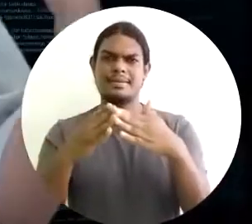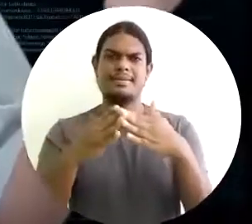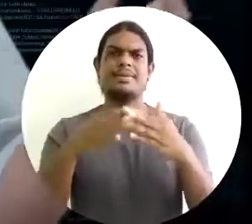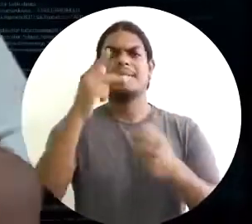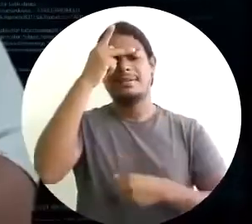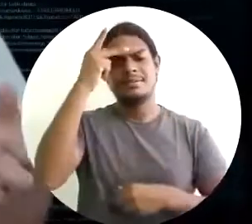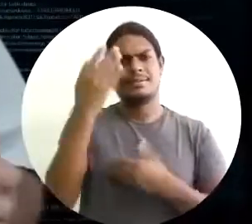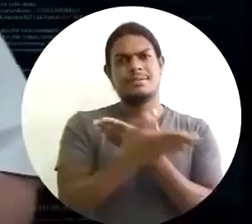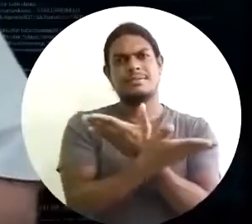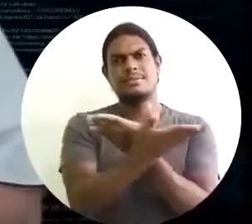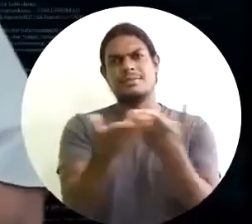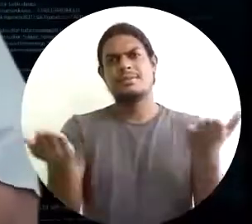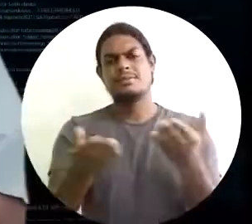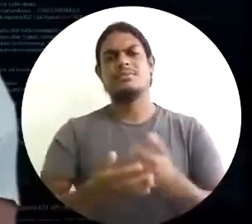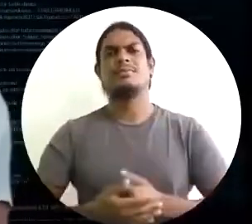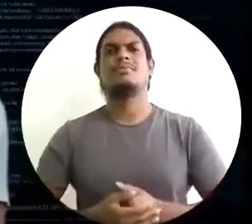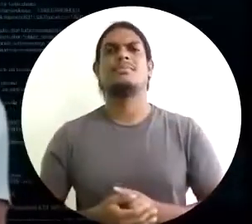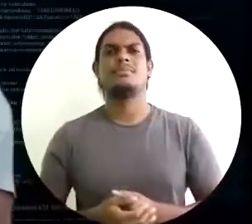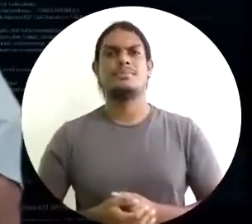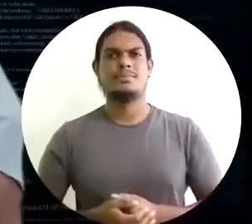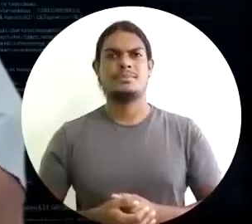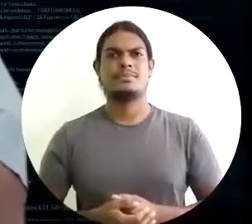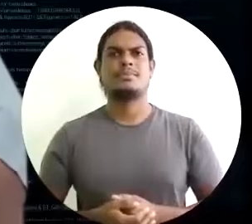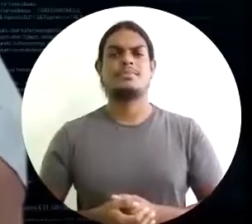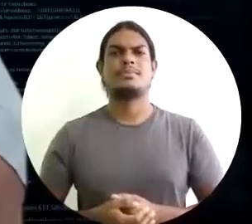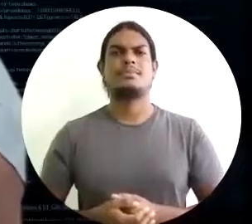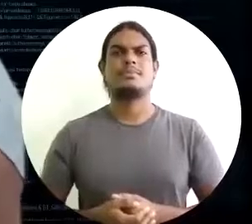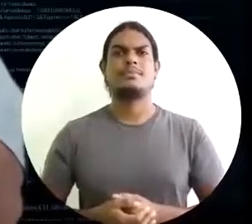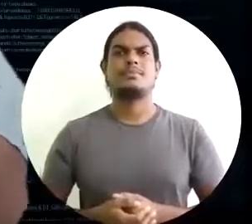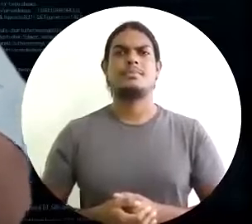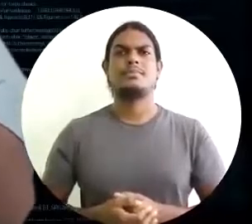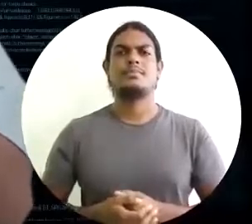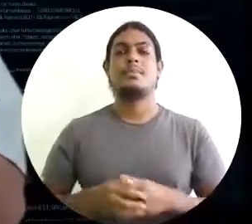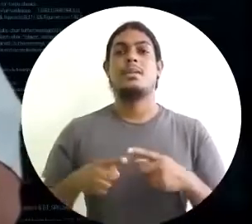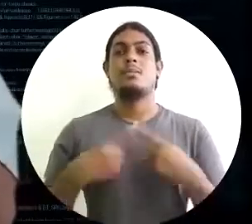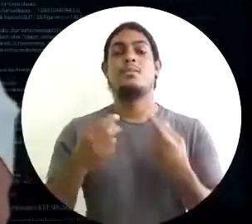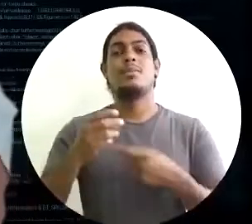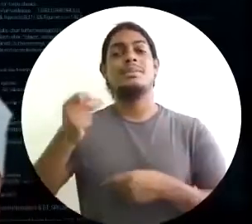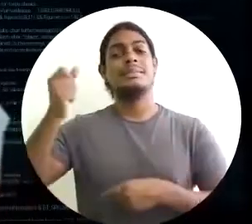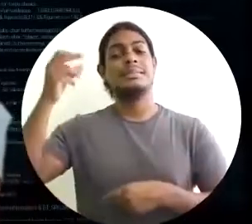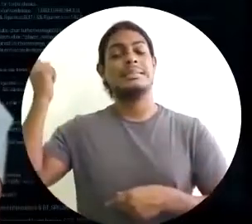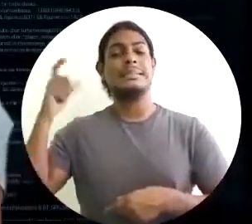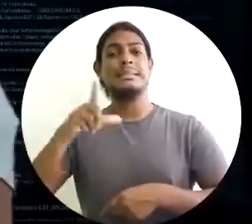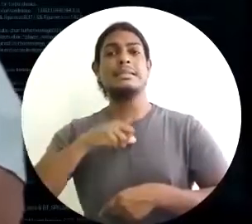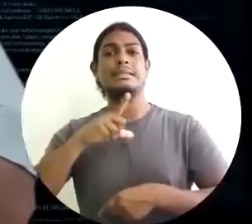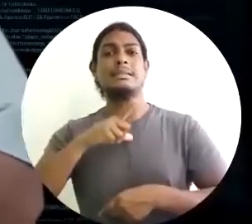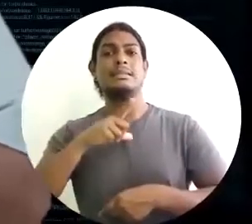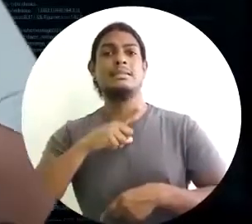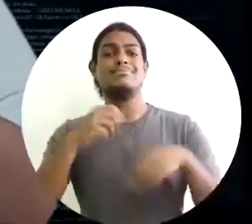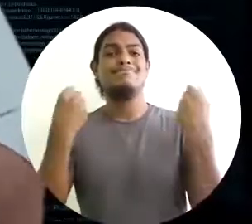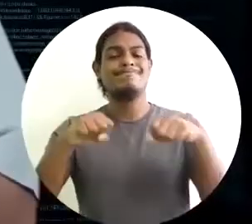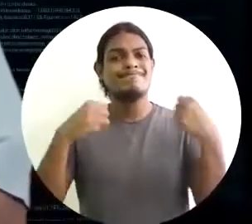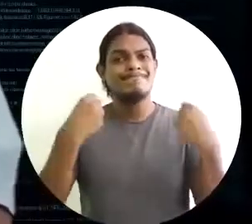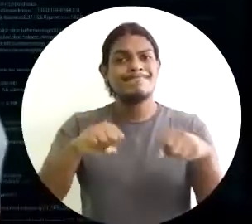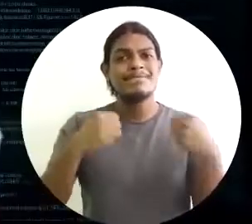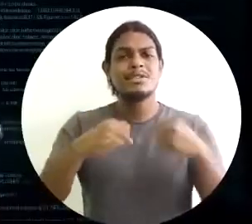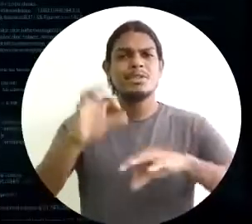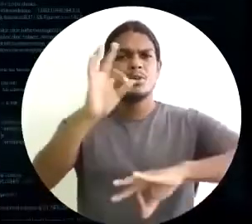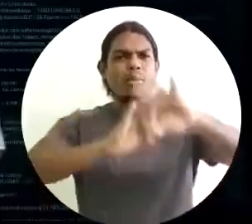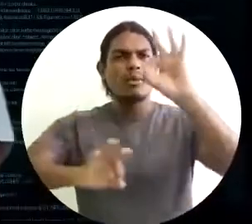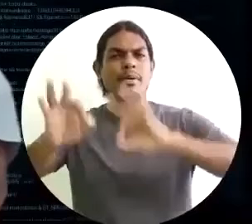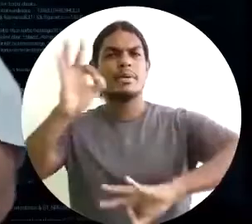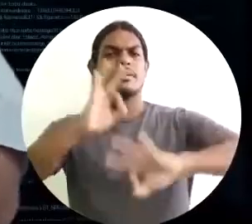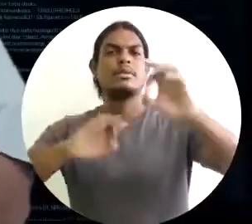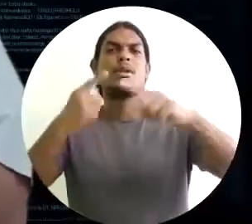hoje aonde é que ela vai. Mas existe uma necessidade de padronizar. Por quê?